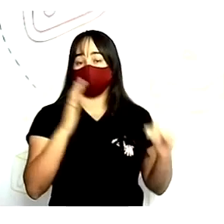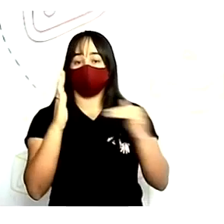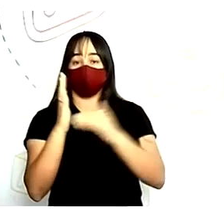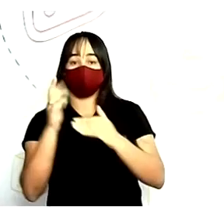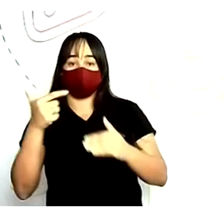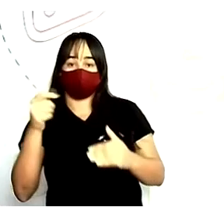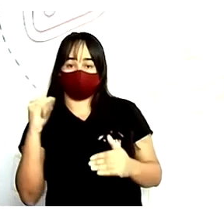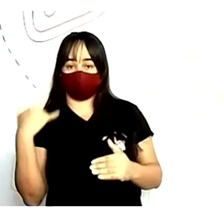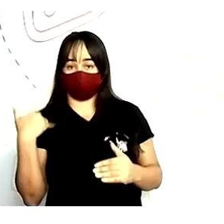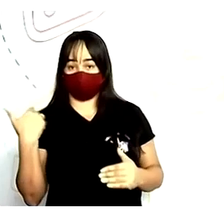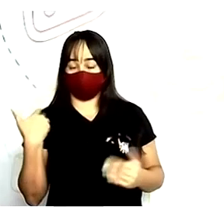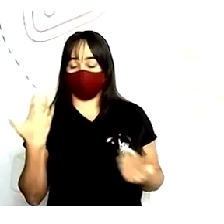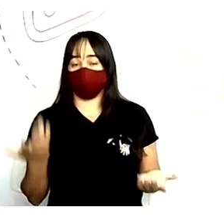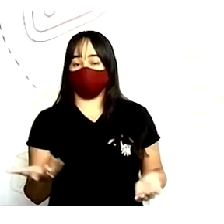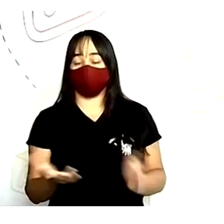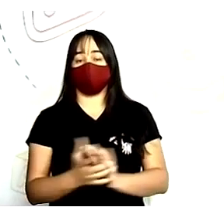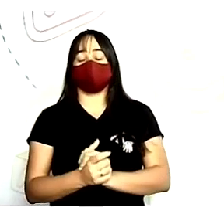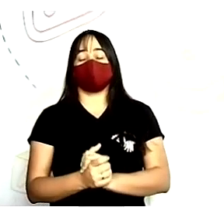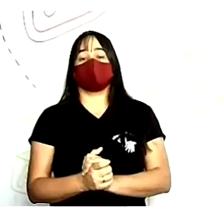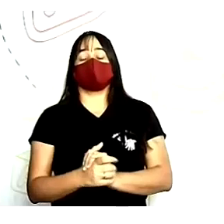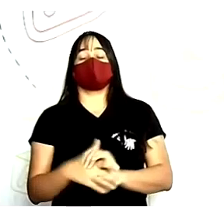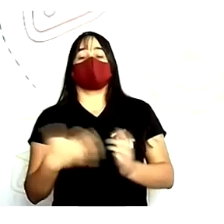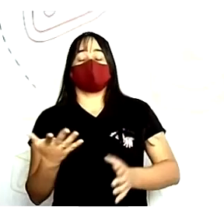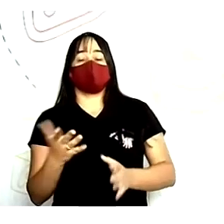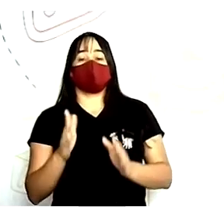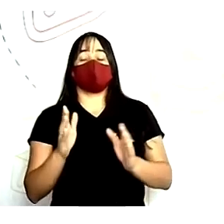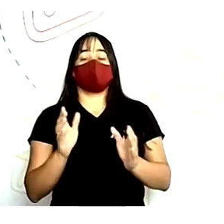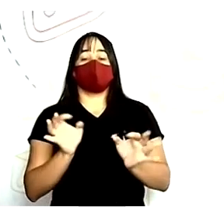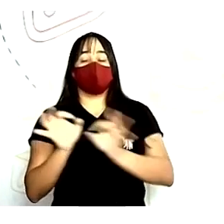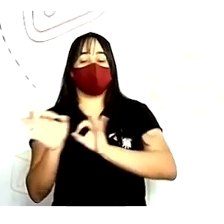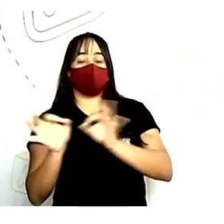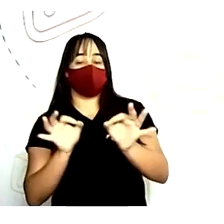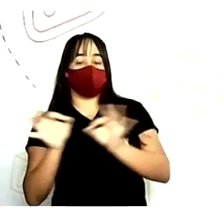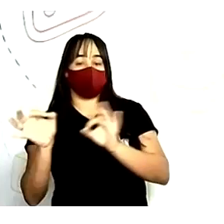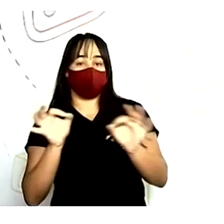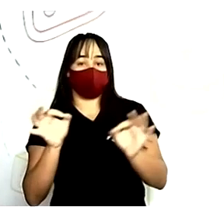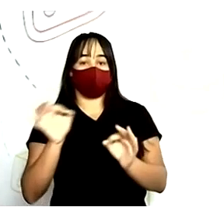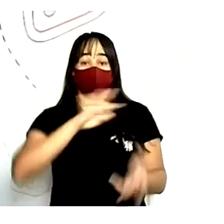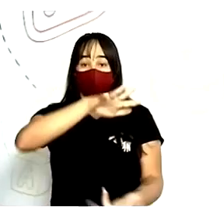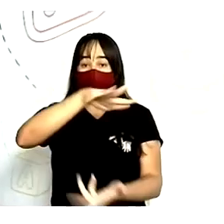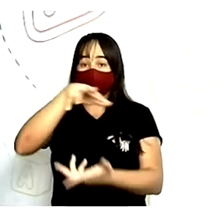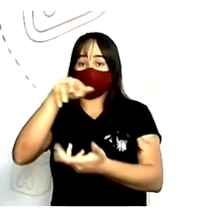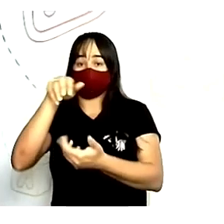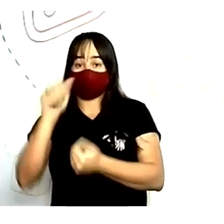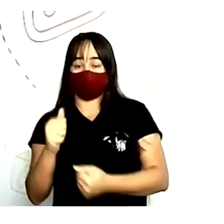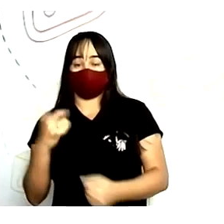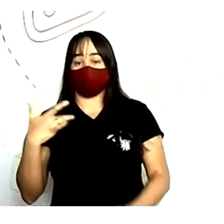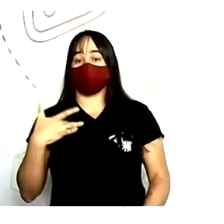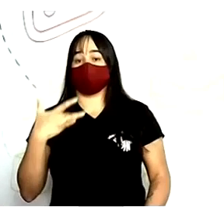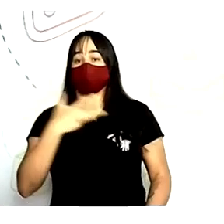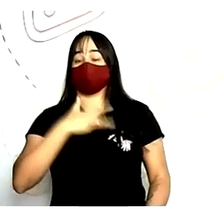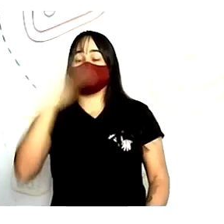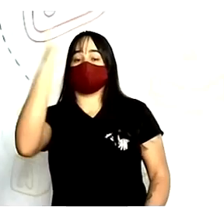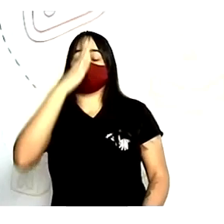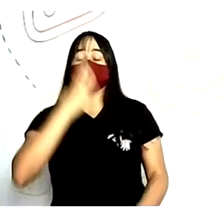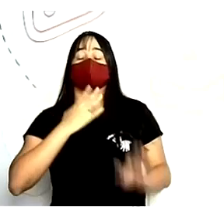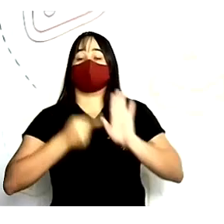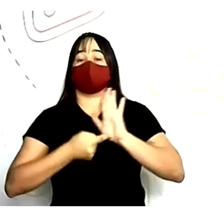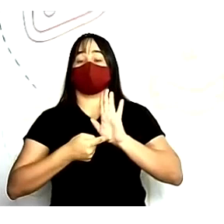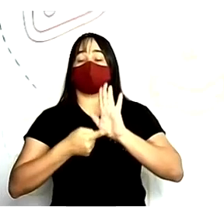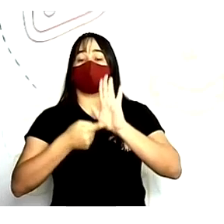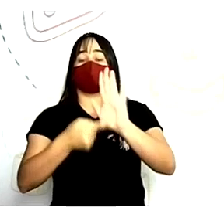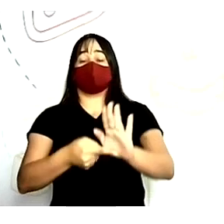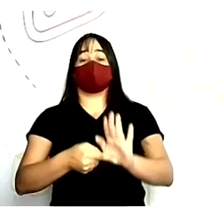e 20 anos. De acordo com a Organização Mundial de Saúde, a OMS, o Brasil apresenta